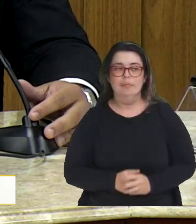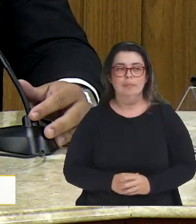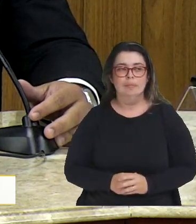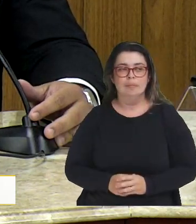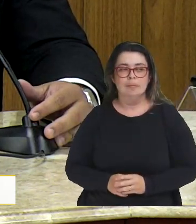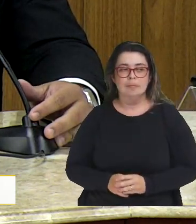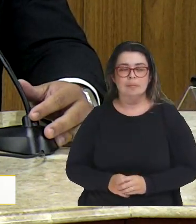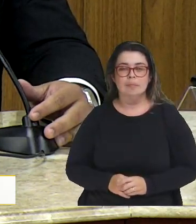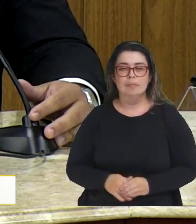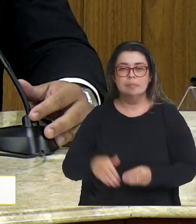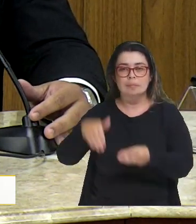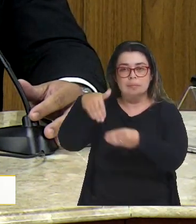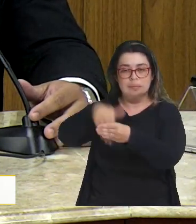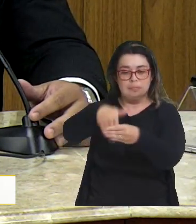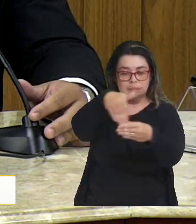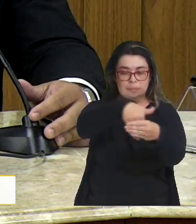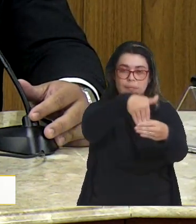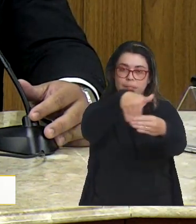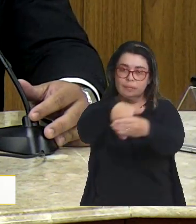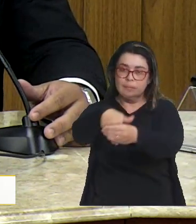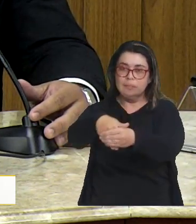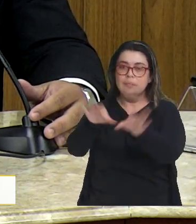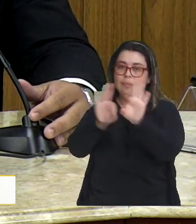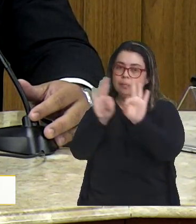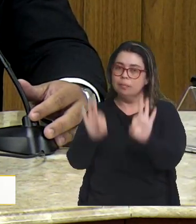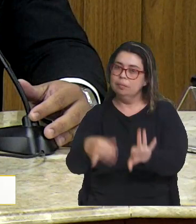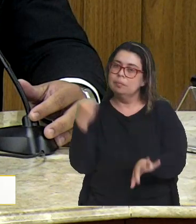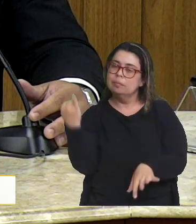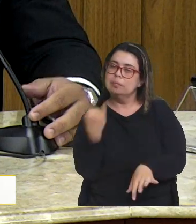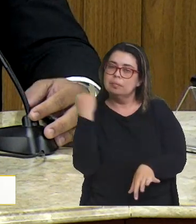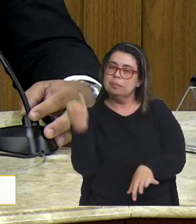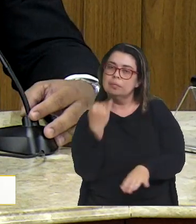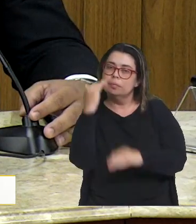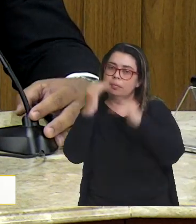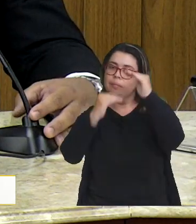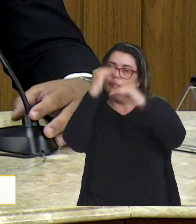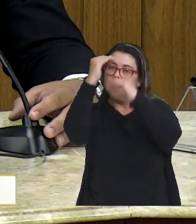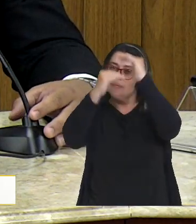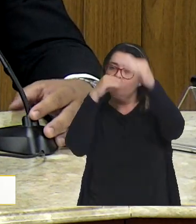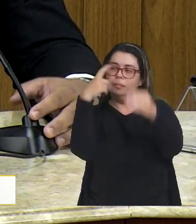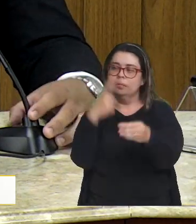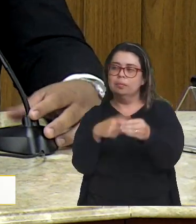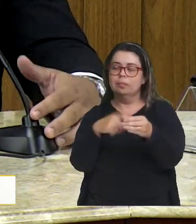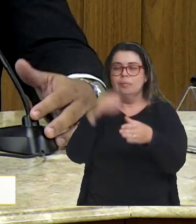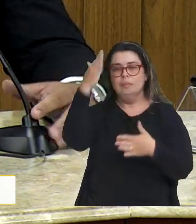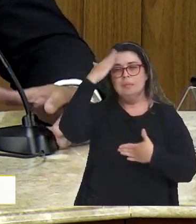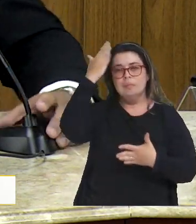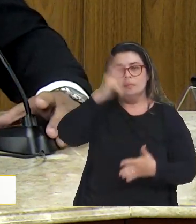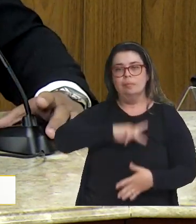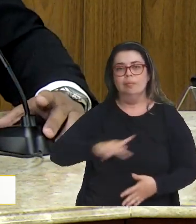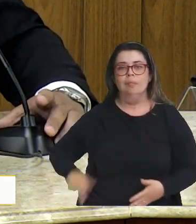de votarmos projetos de tão importantes para o desenvolvimento da nossa cidade. Obrigado, senhor presidente.